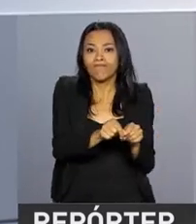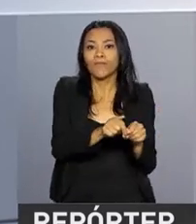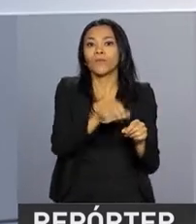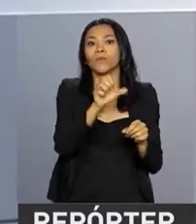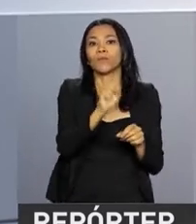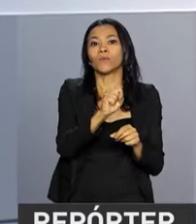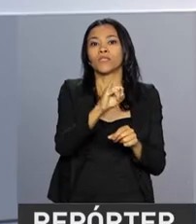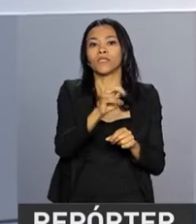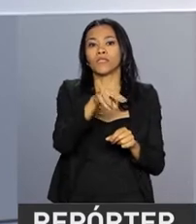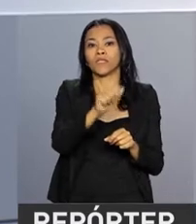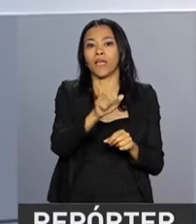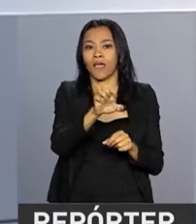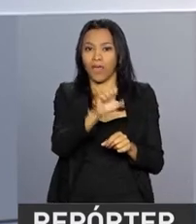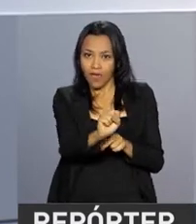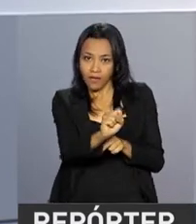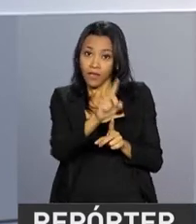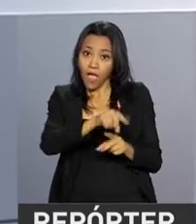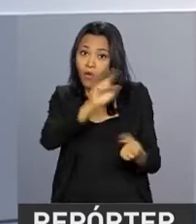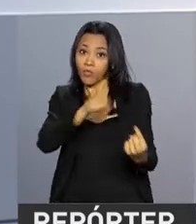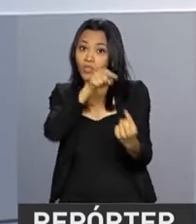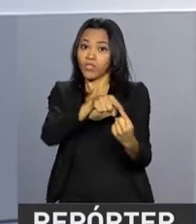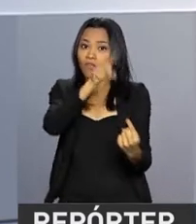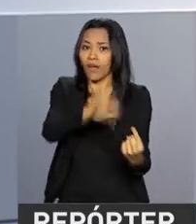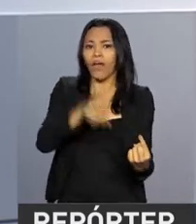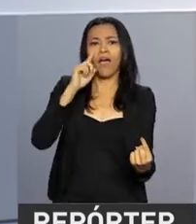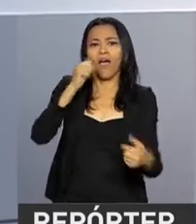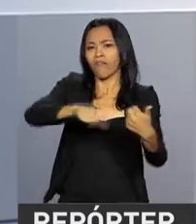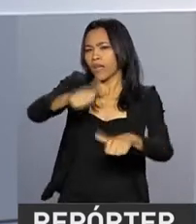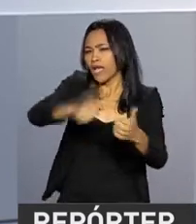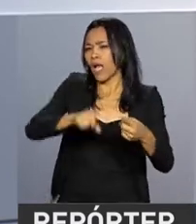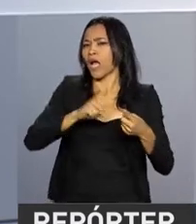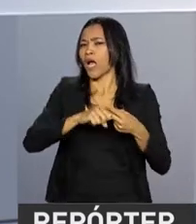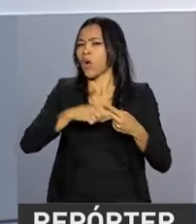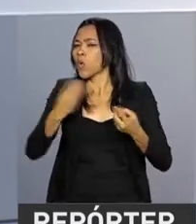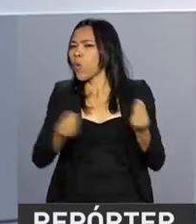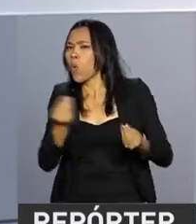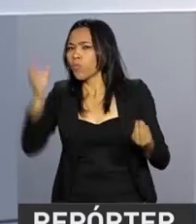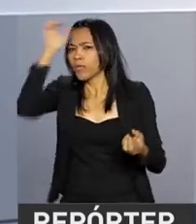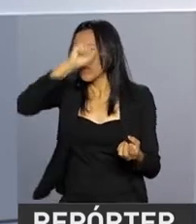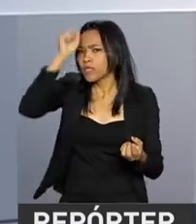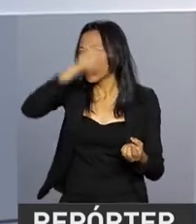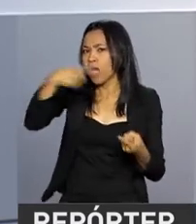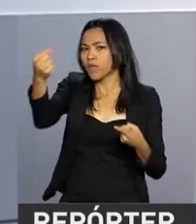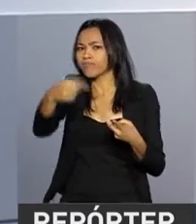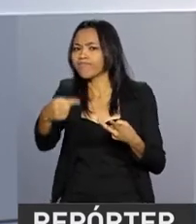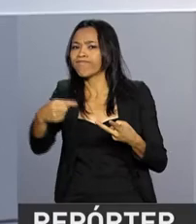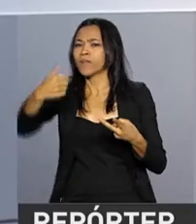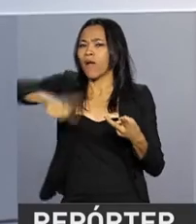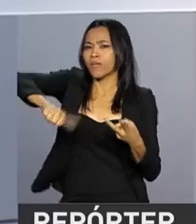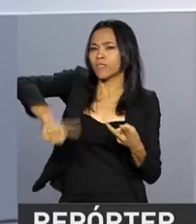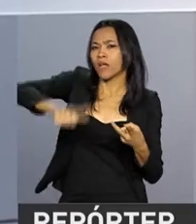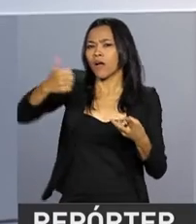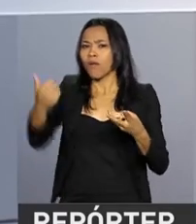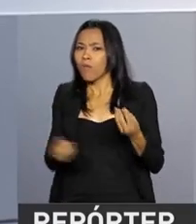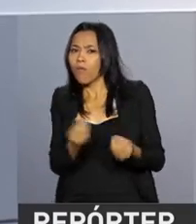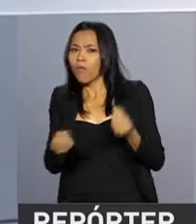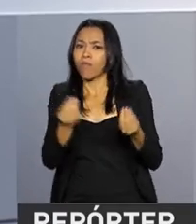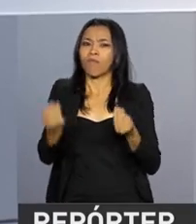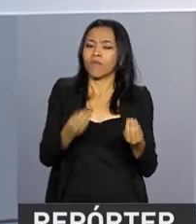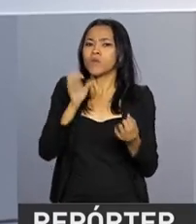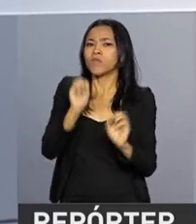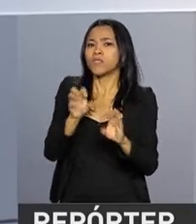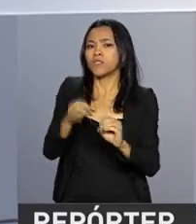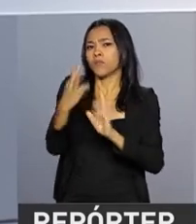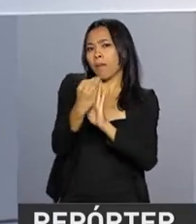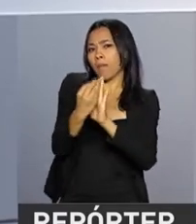sinaes s seu objetivo é avaliar e acompanhar o processo de aprendizagem eo desempenho acadêmico em relação aos conteúdos